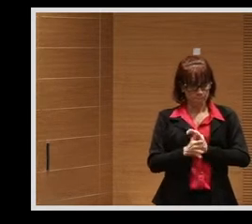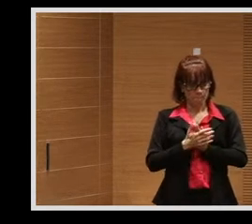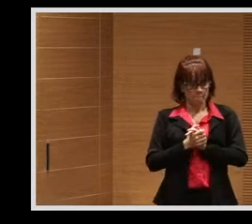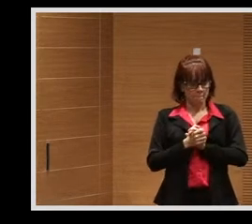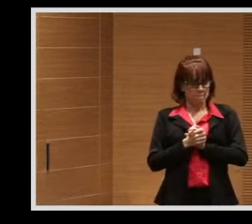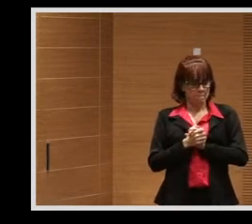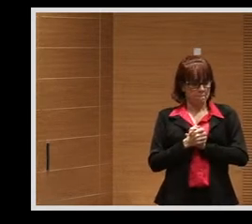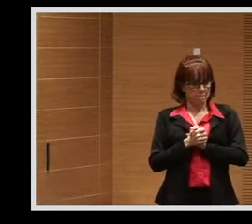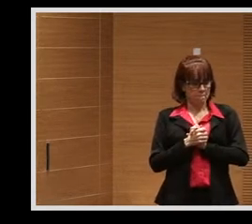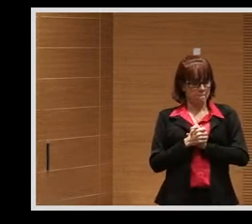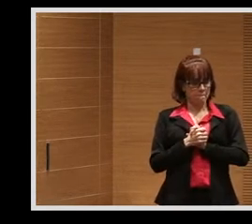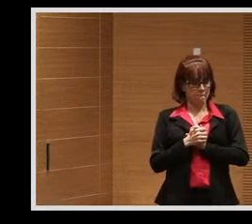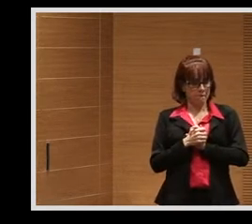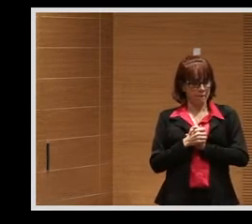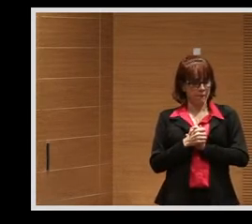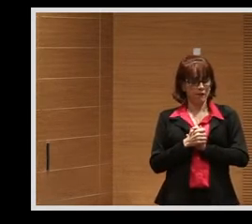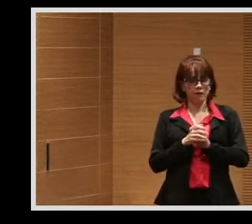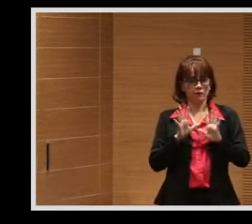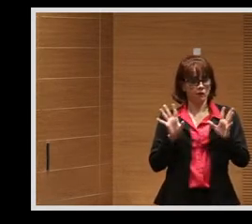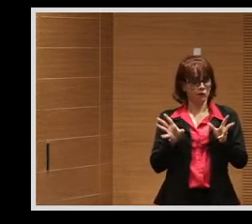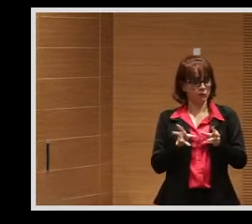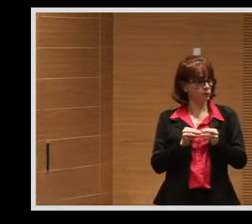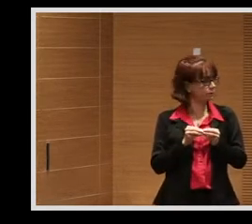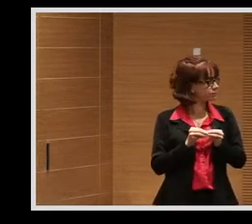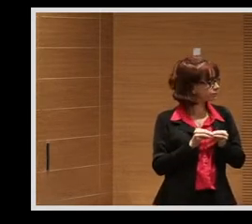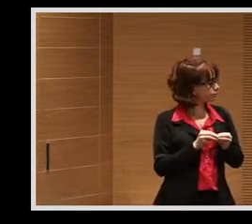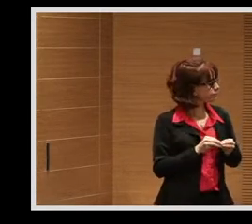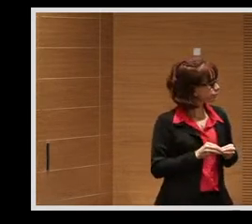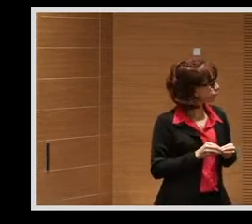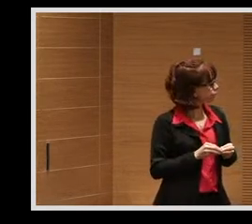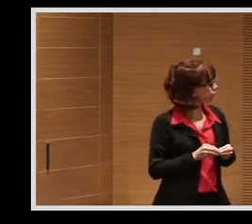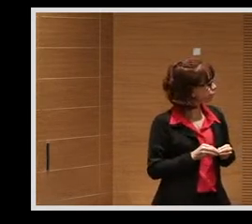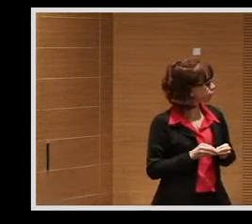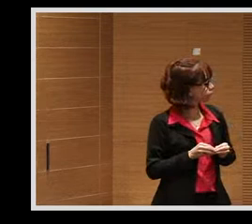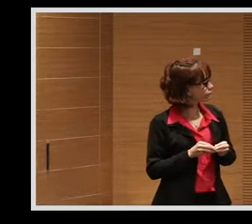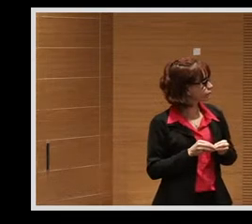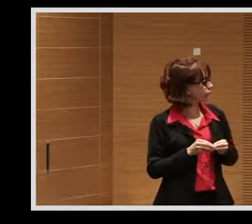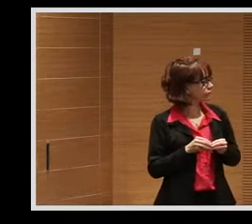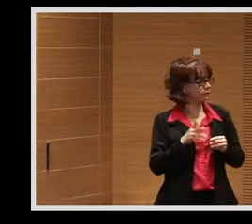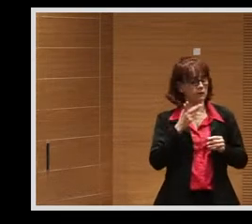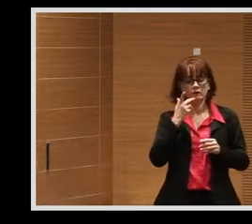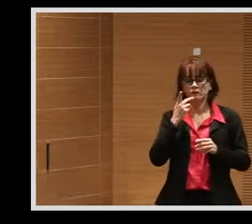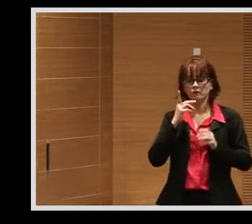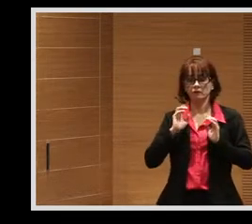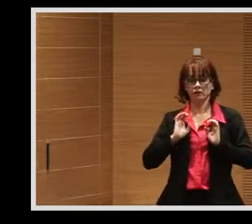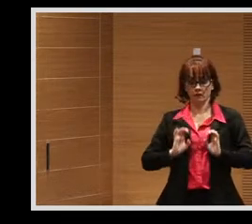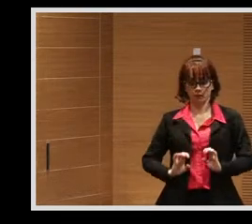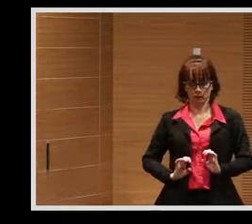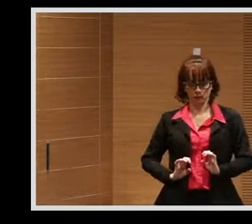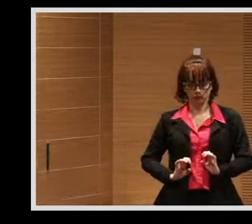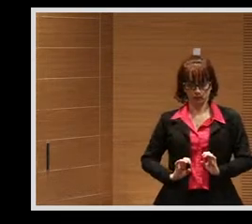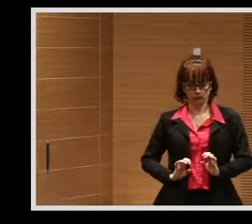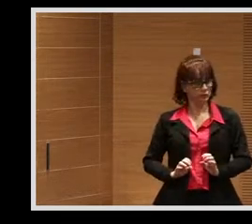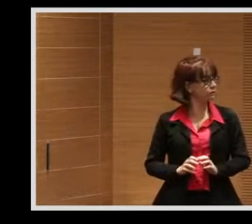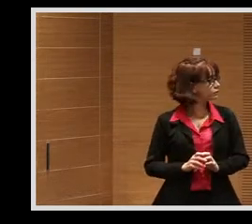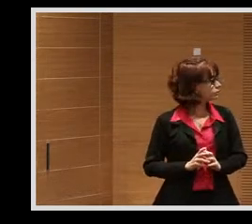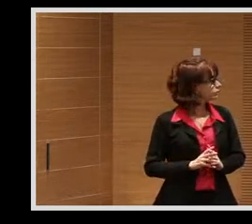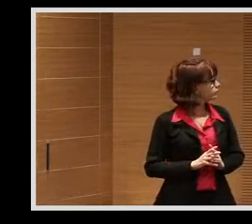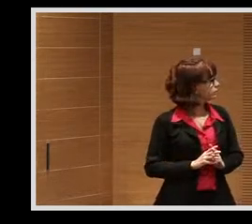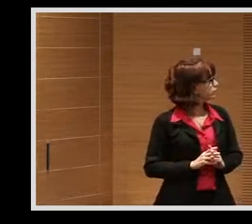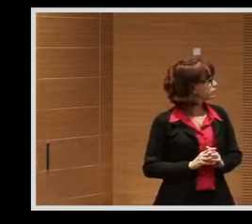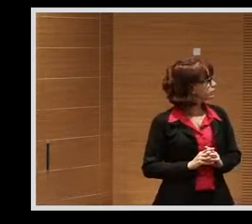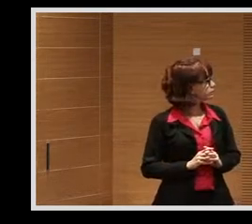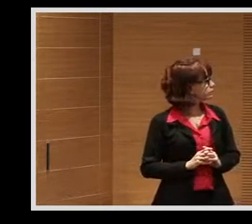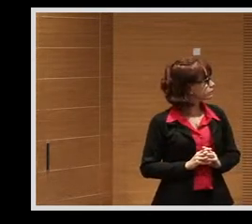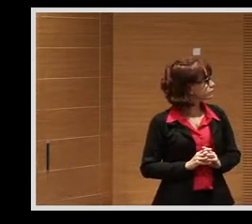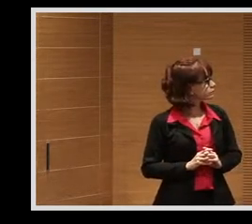para a gente fechar aqui, eu quero falar de uma ética GAN. Né, às vezes,